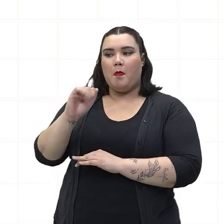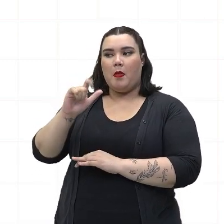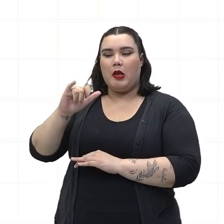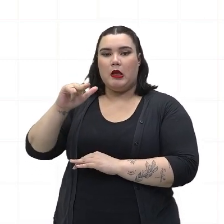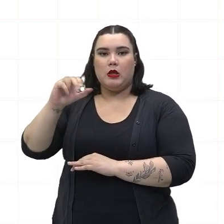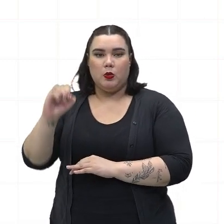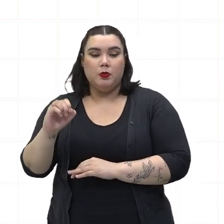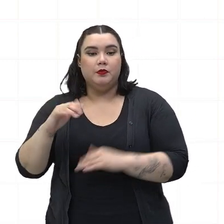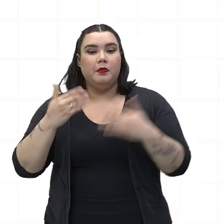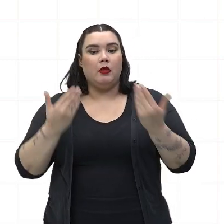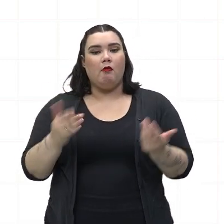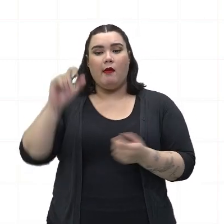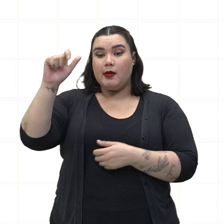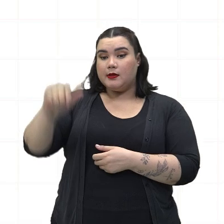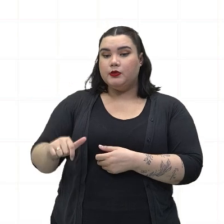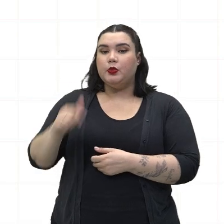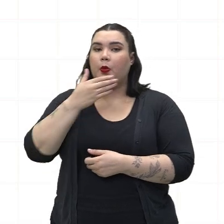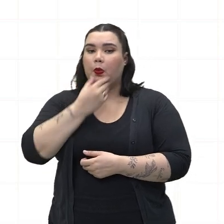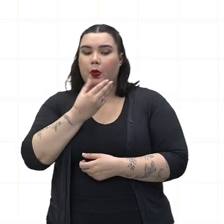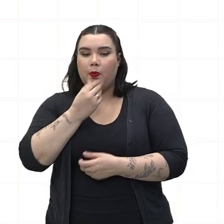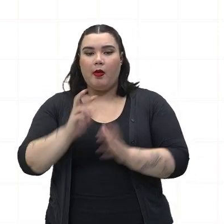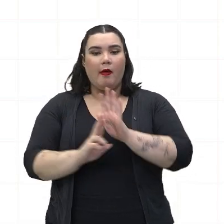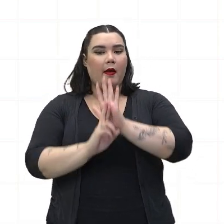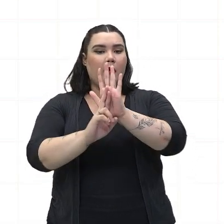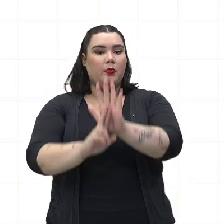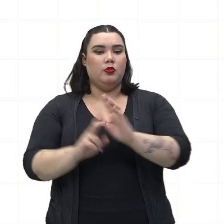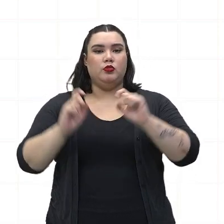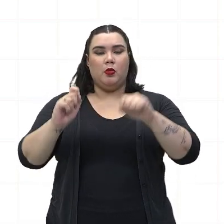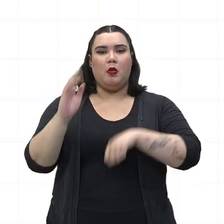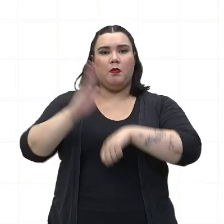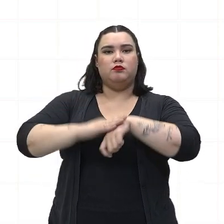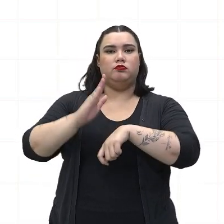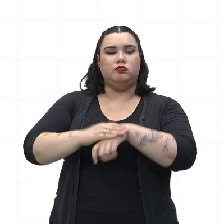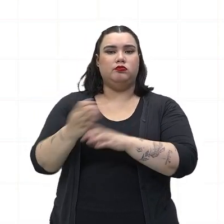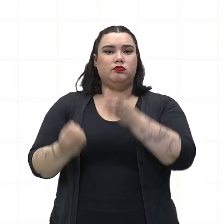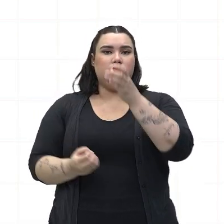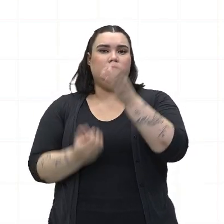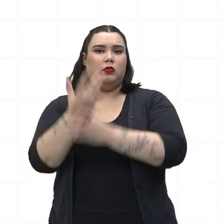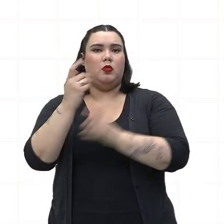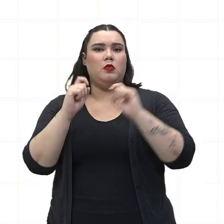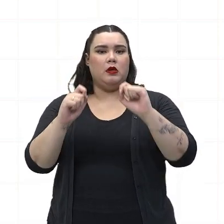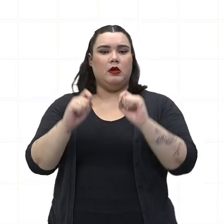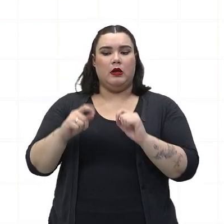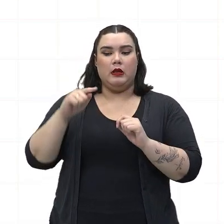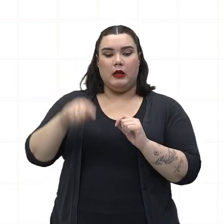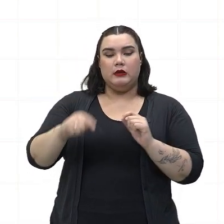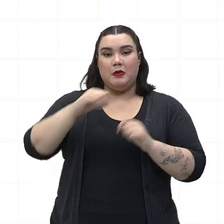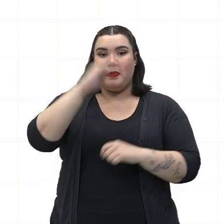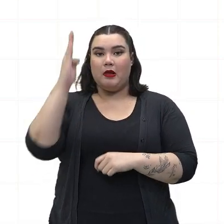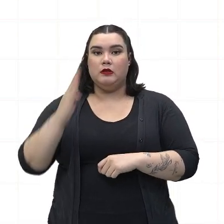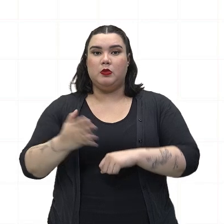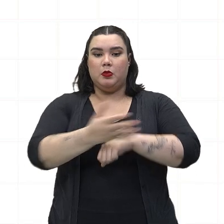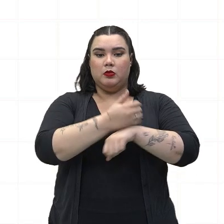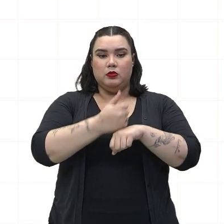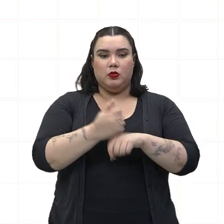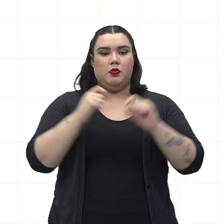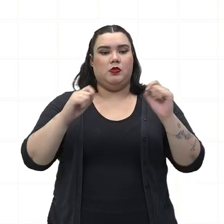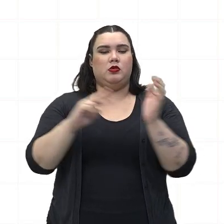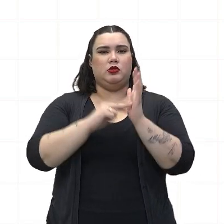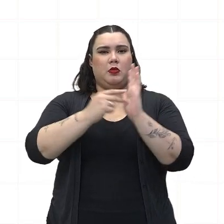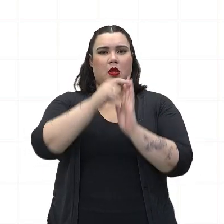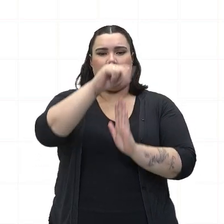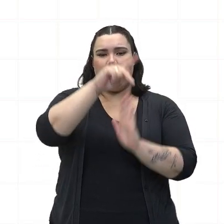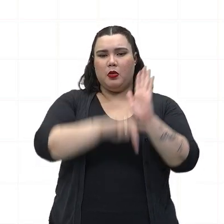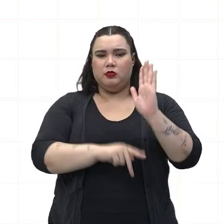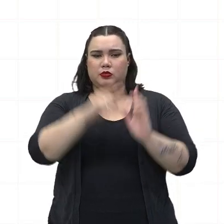o Marquês de Pombal representou uma iniciativa reformista no contexto do Brasil colonial, enquadrado no projeto